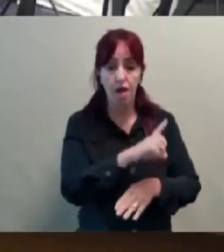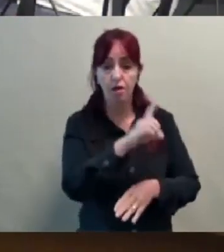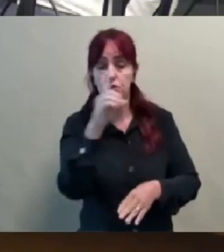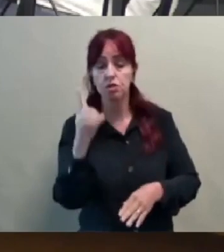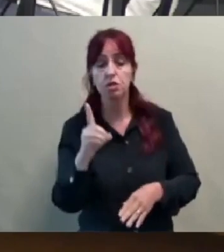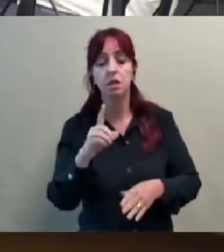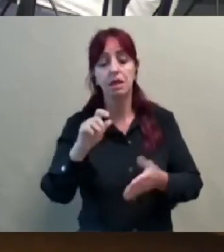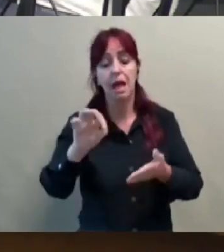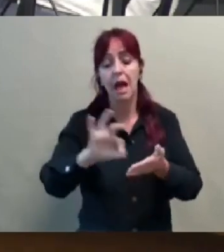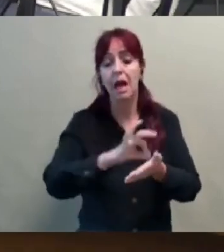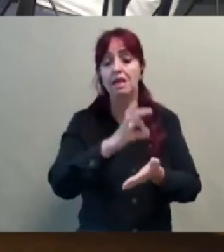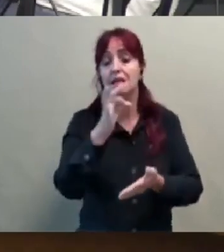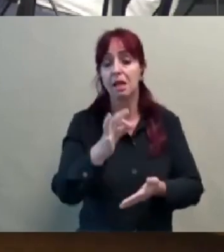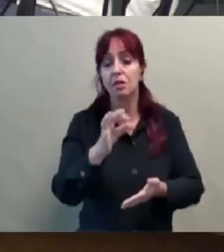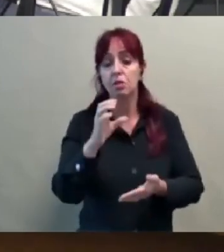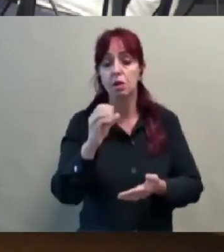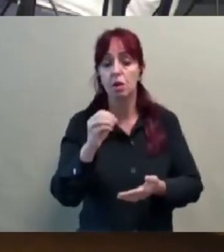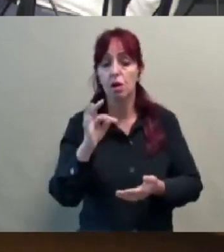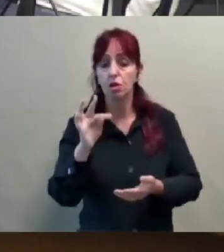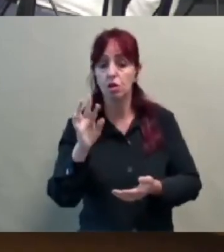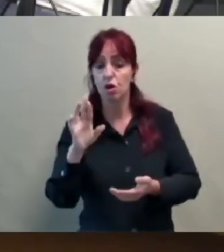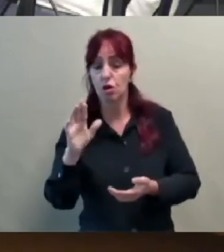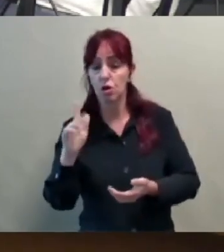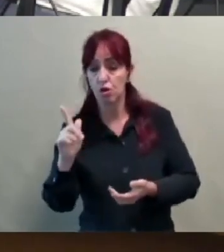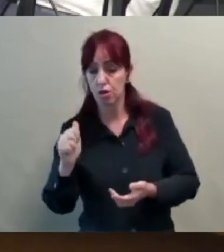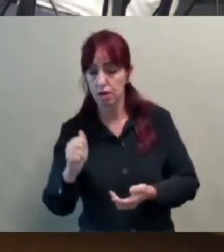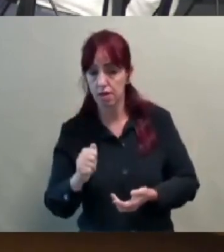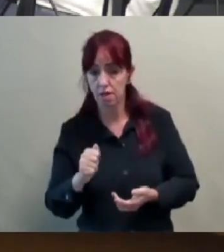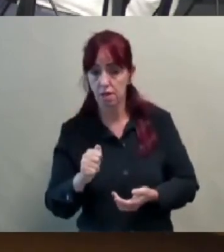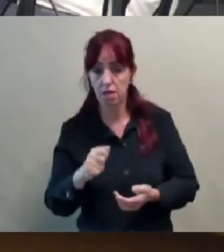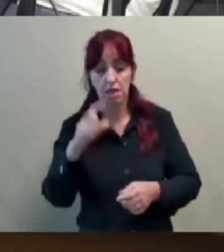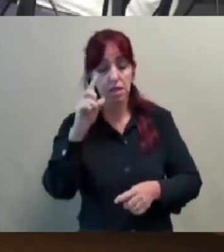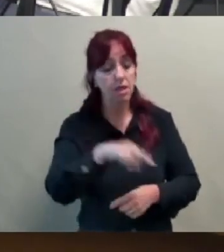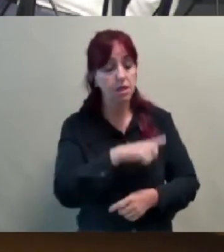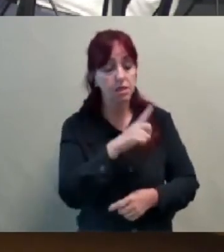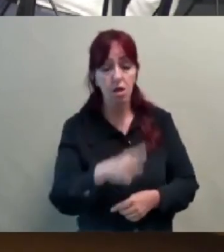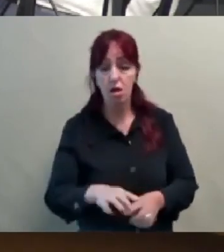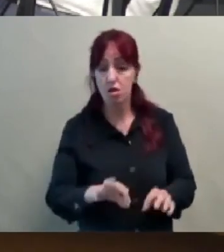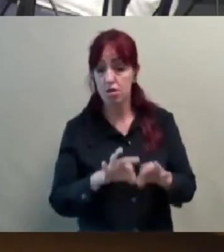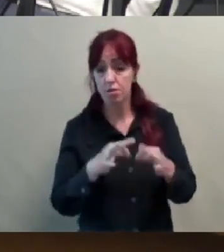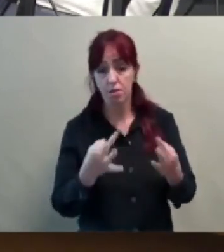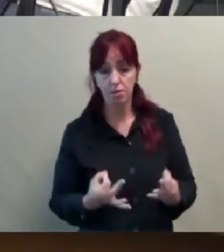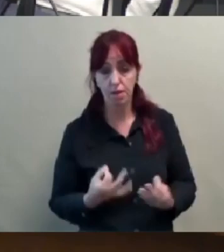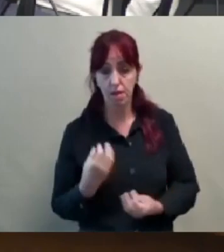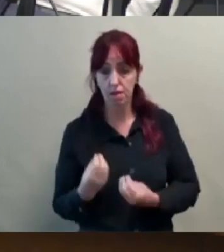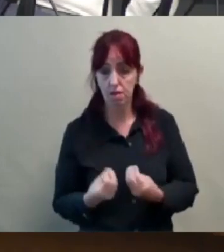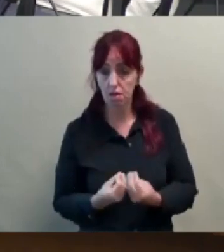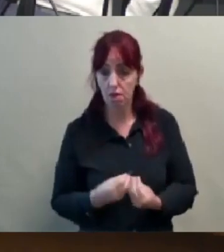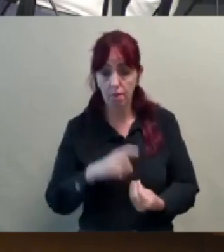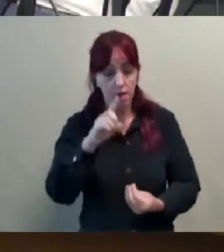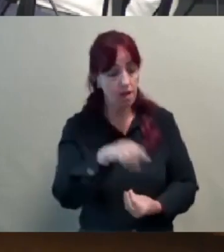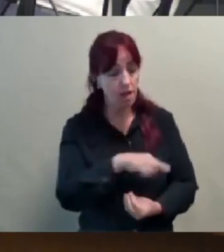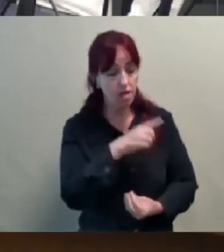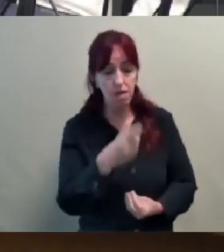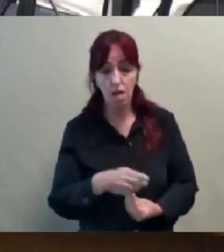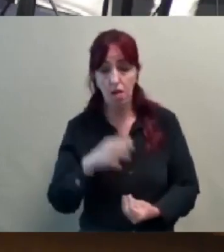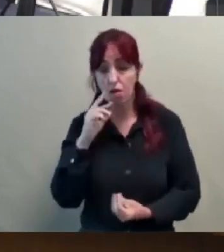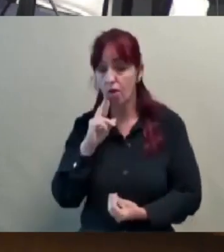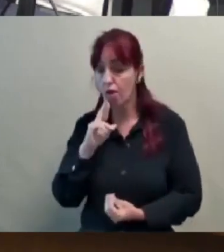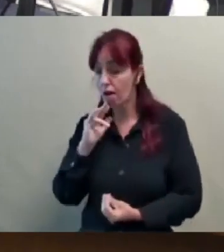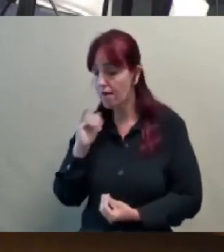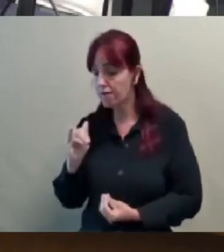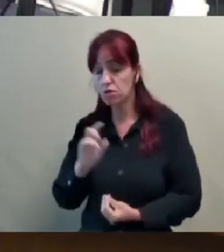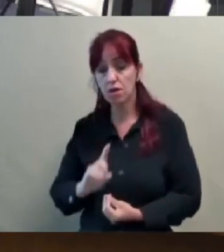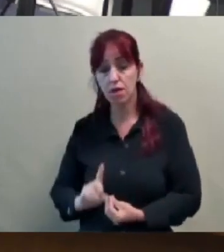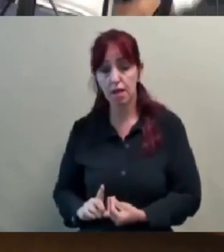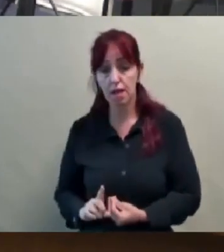outorga, desmarcou simplesmente e desmarcou, presidente Gabriel, sem justificativa, porque na agenda não